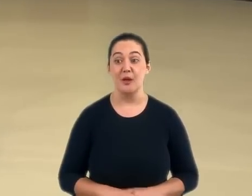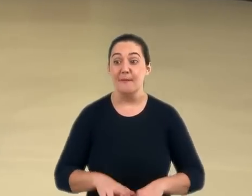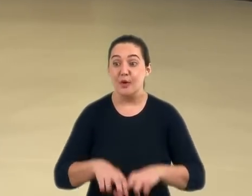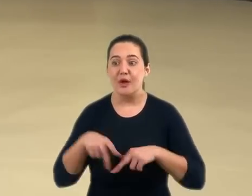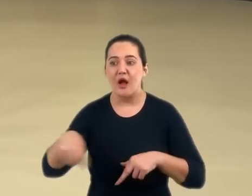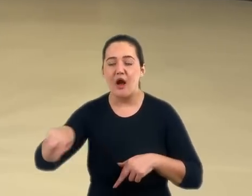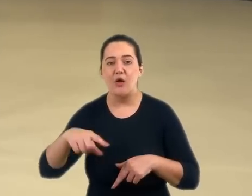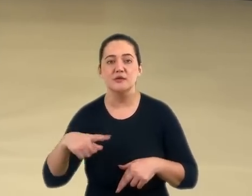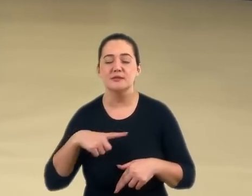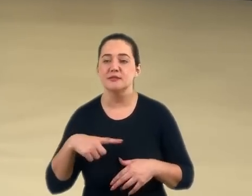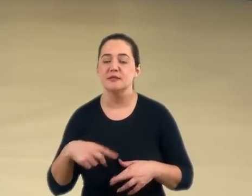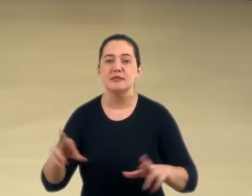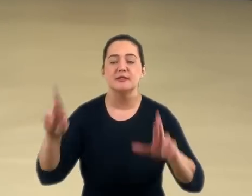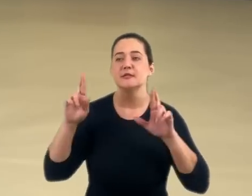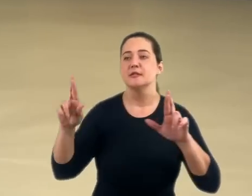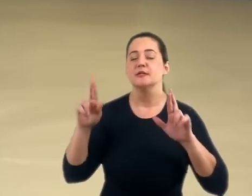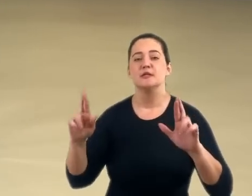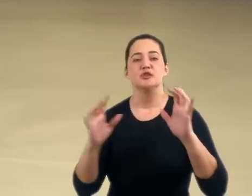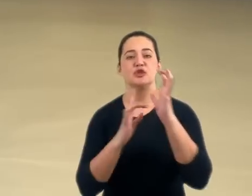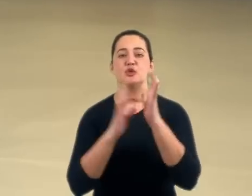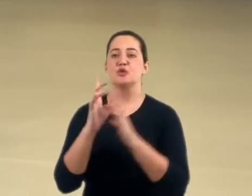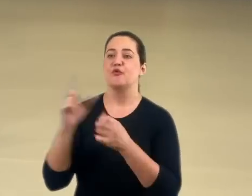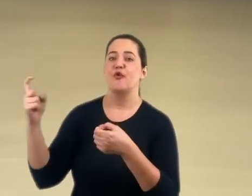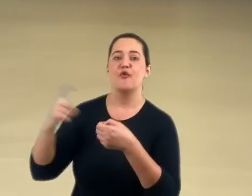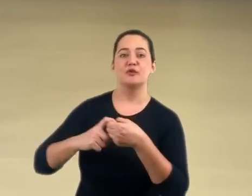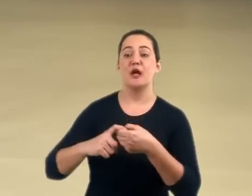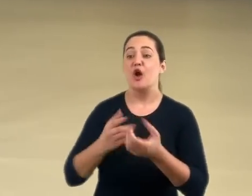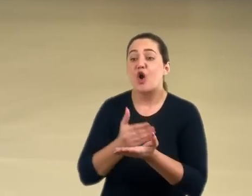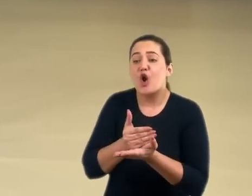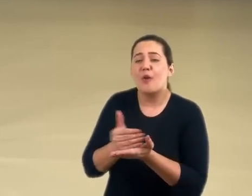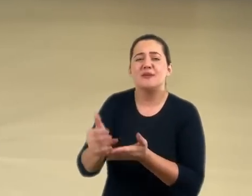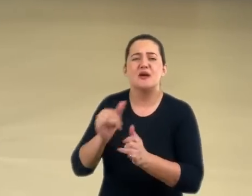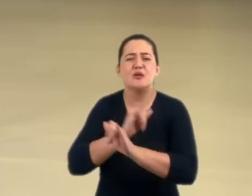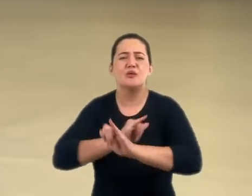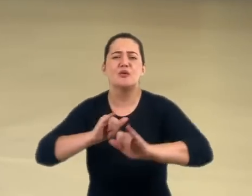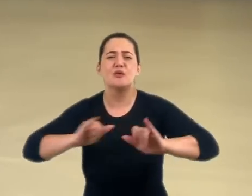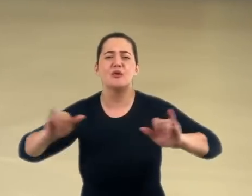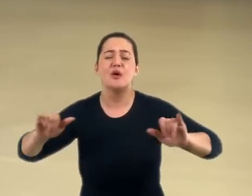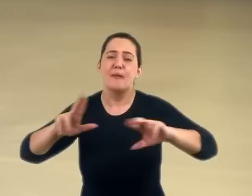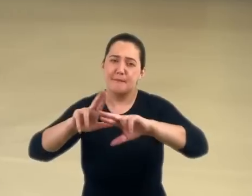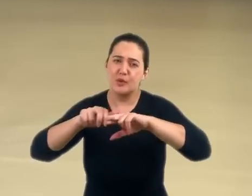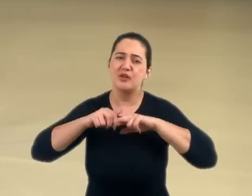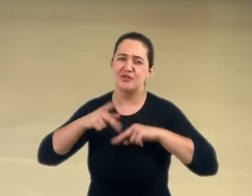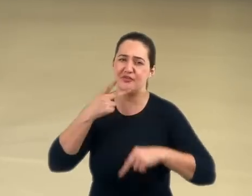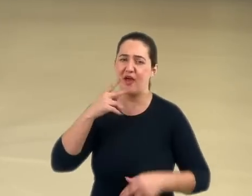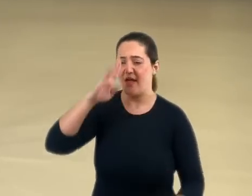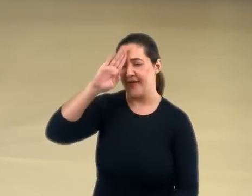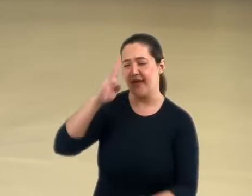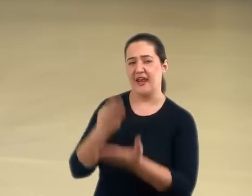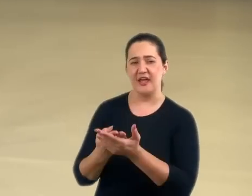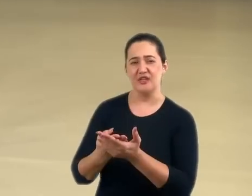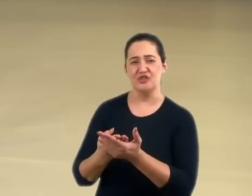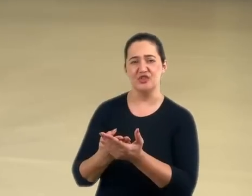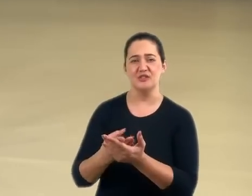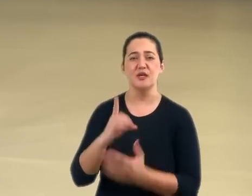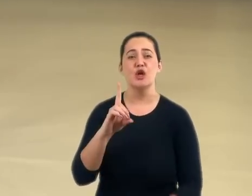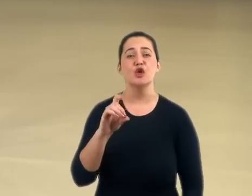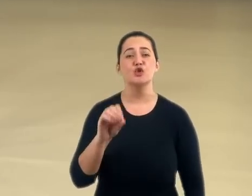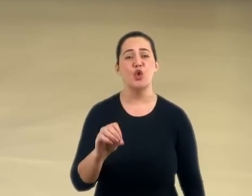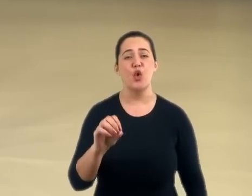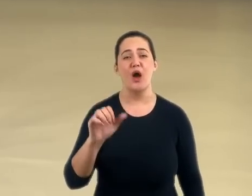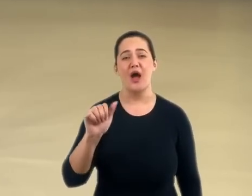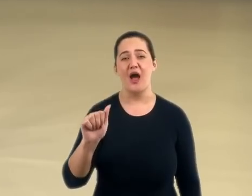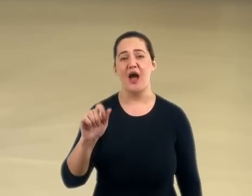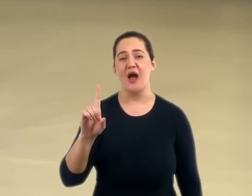esperança no segundo advento de Cristo, eles começaram a ser apelidados de crentes do advento, porque acreditavam